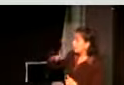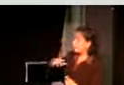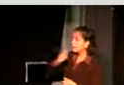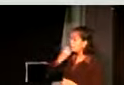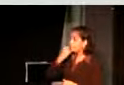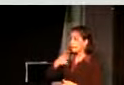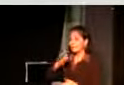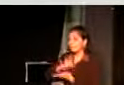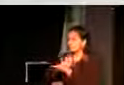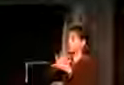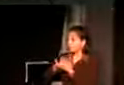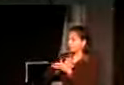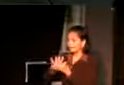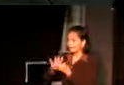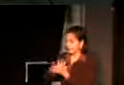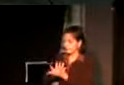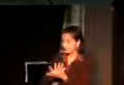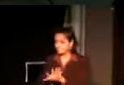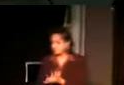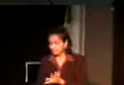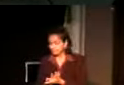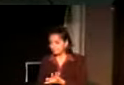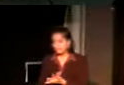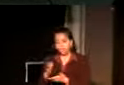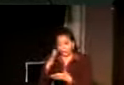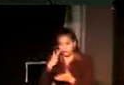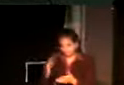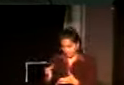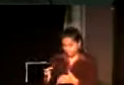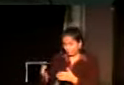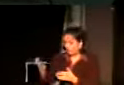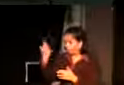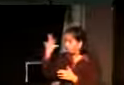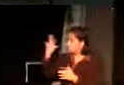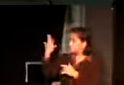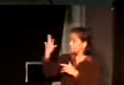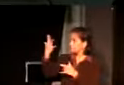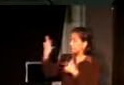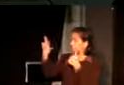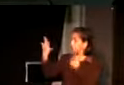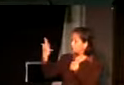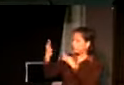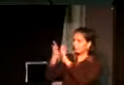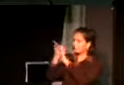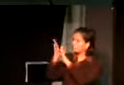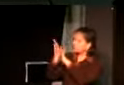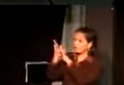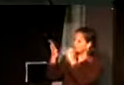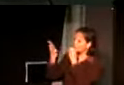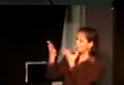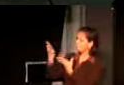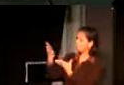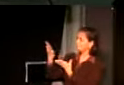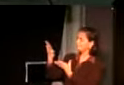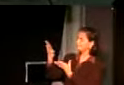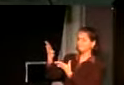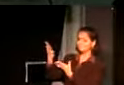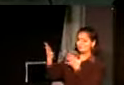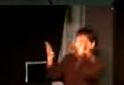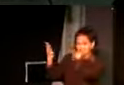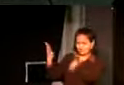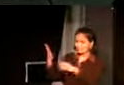bom posso imaginar que alguns viveram a experiência pela primeira vez dizer em mim não habita bem nenhum Ah Que